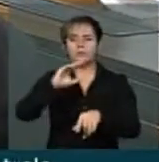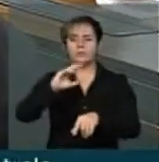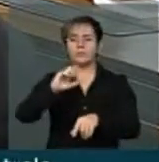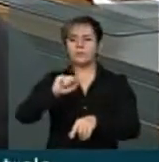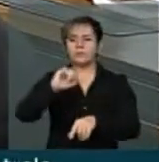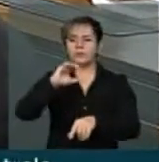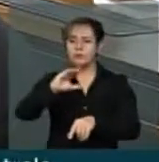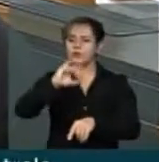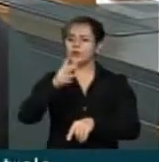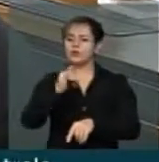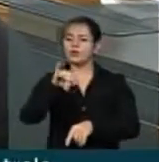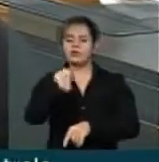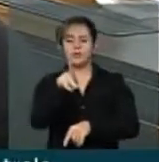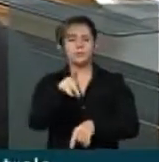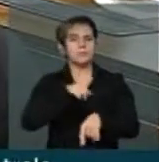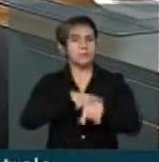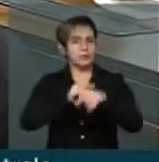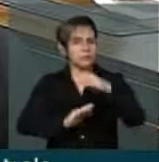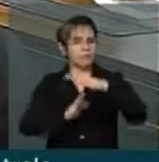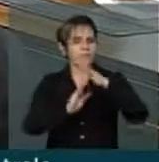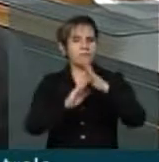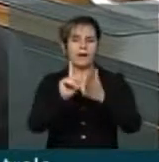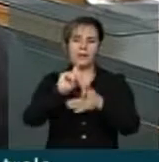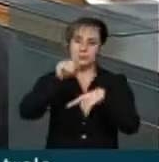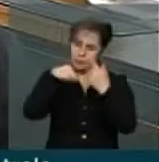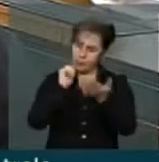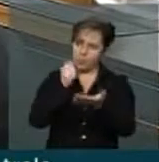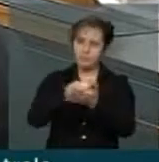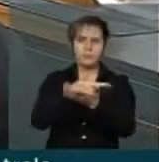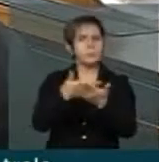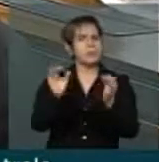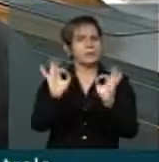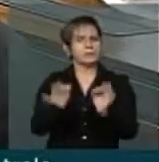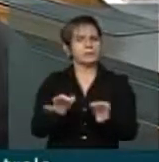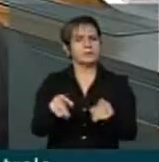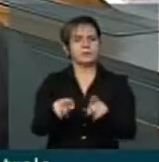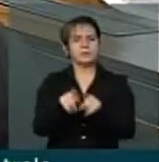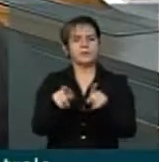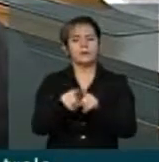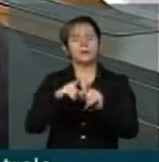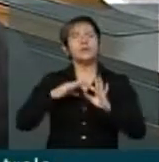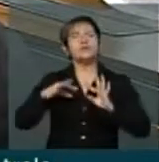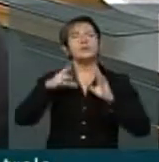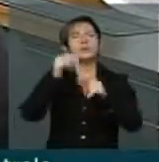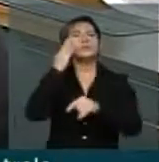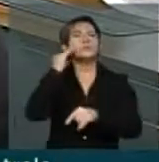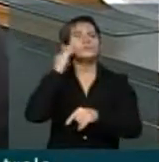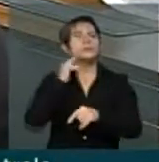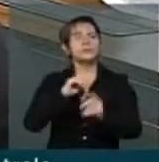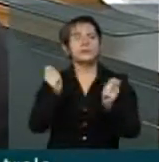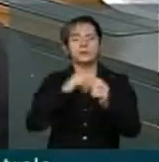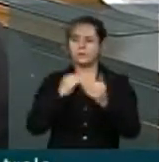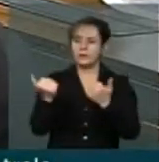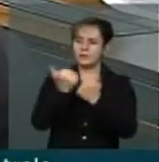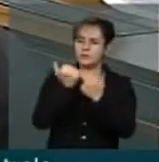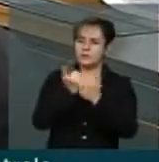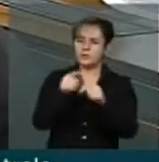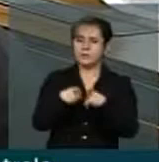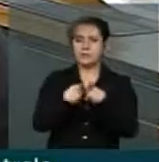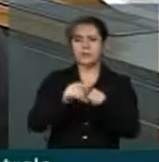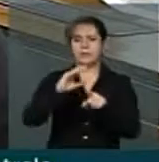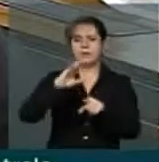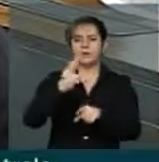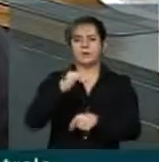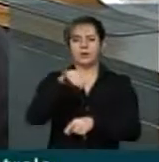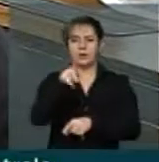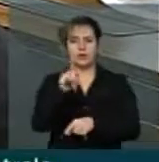adianta também a gente dizer que tem 1,3 celulares por habitante, mas na realidade todo mundo sabe que usa-se um chip 30 dias e se joga fora,